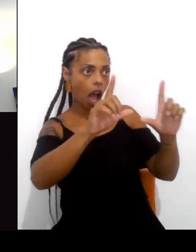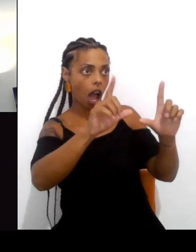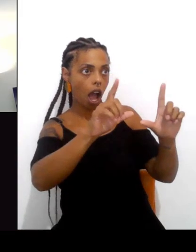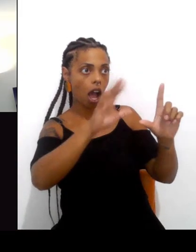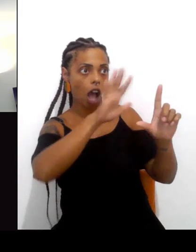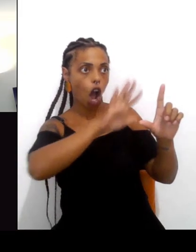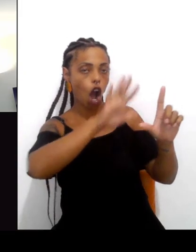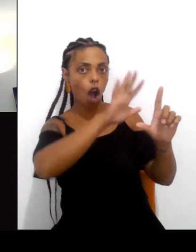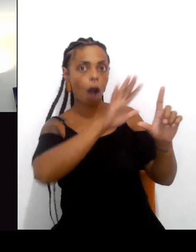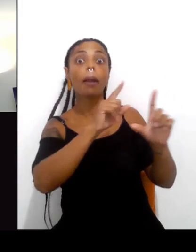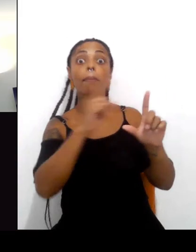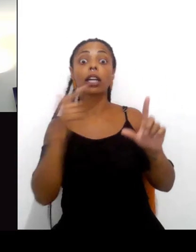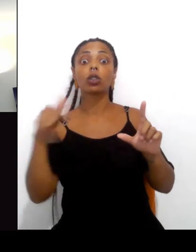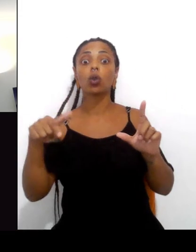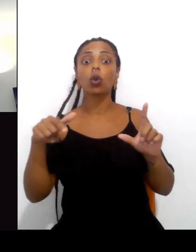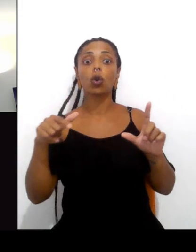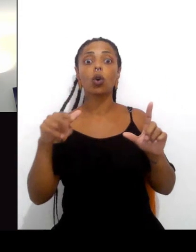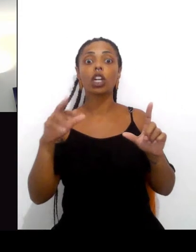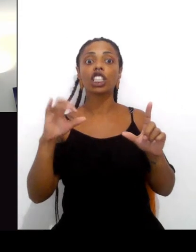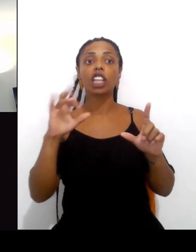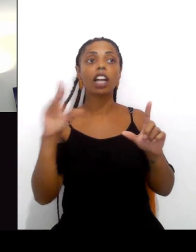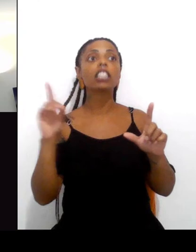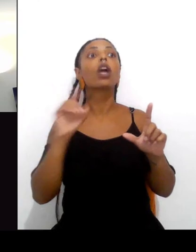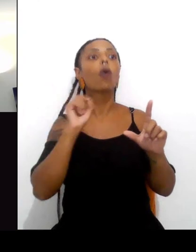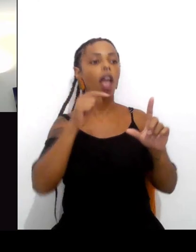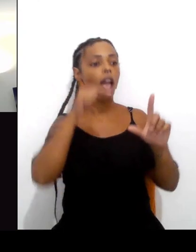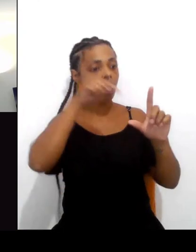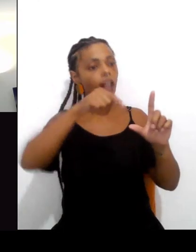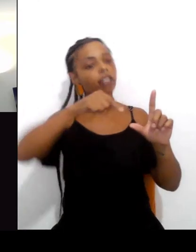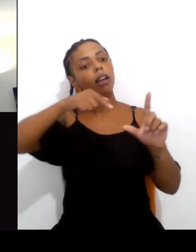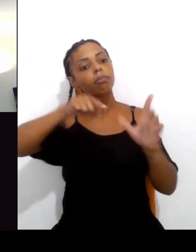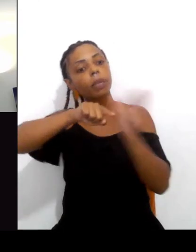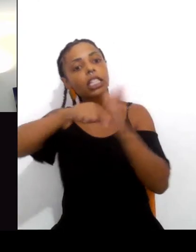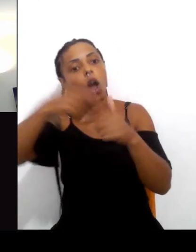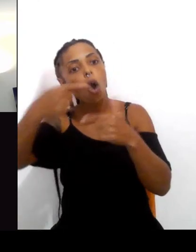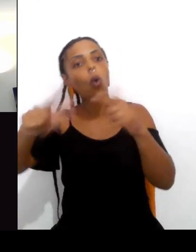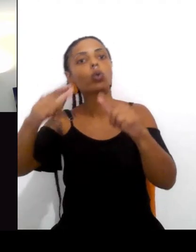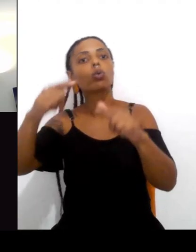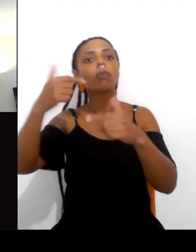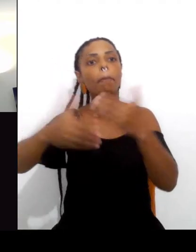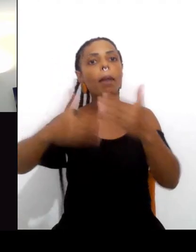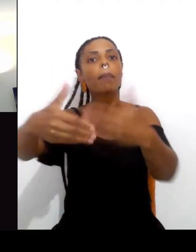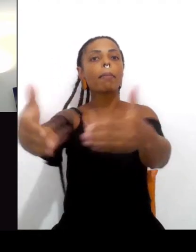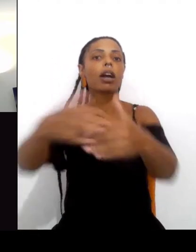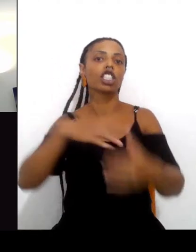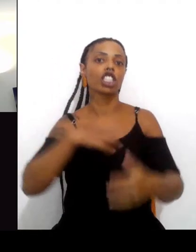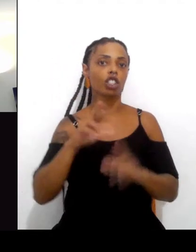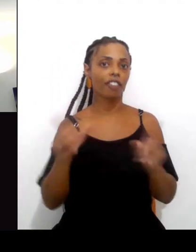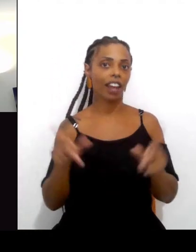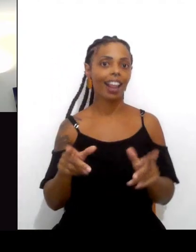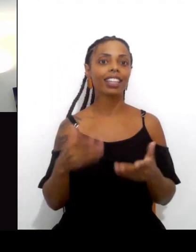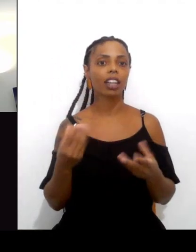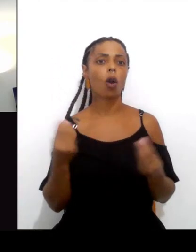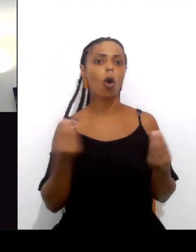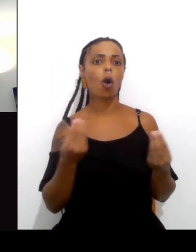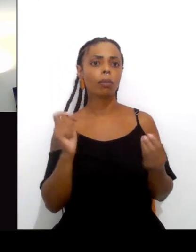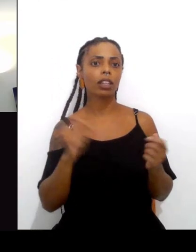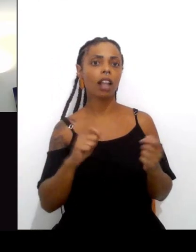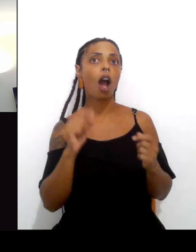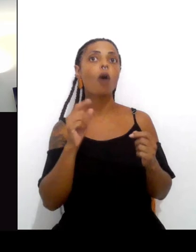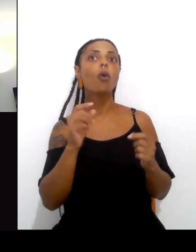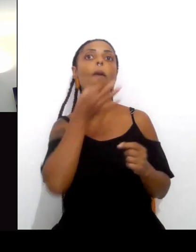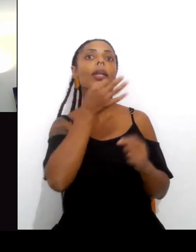sociais então talvez vocês pudessem comentar um a percepção da pesquisa do outro assim uma frase duas para a gente